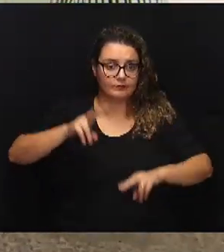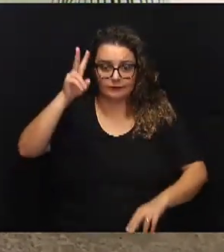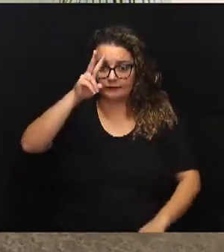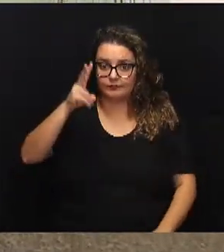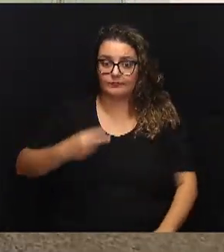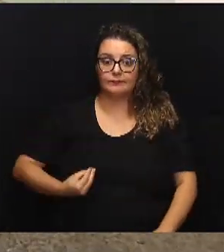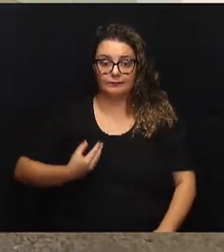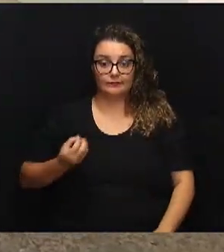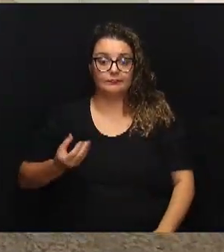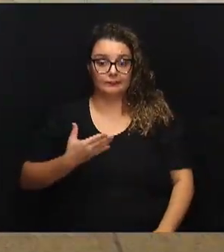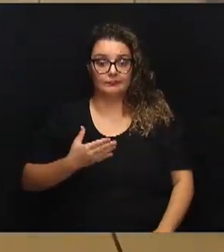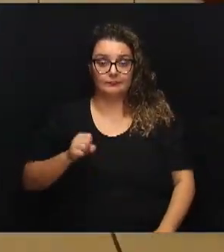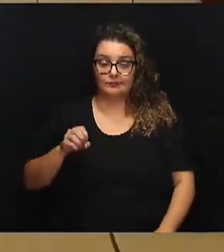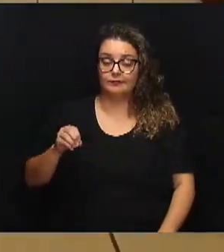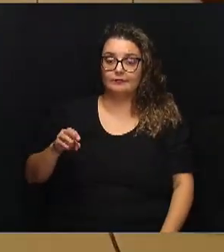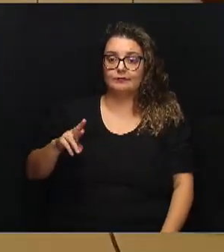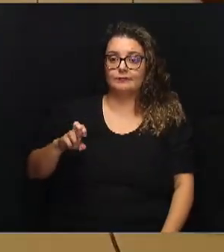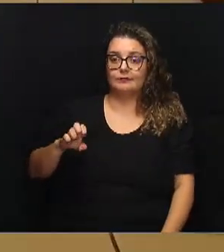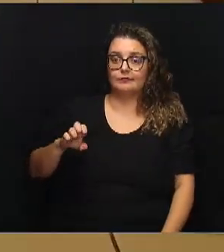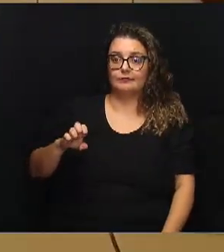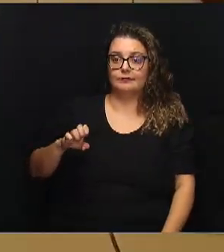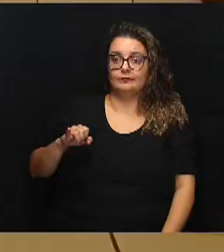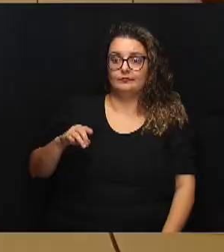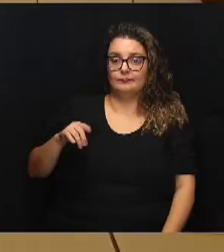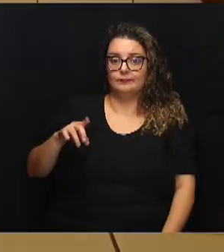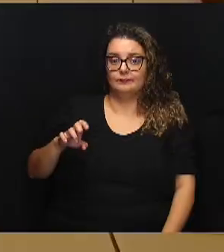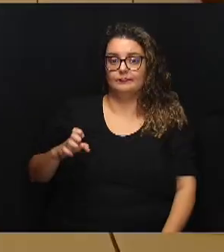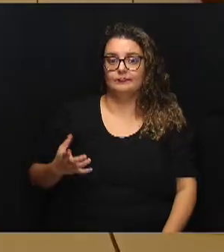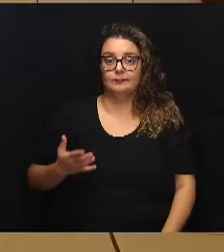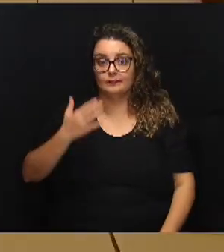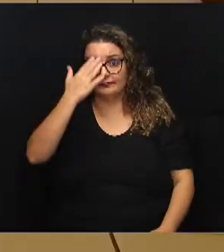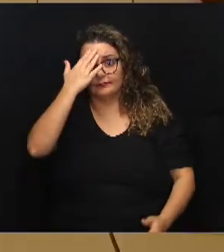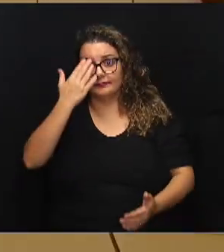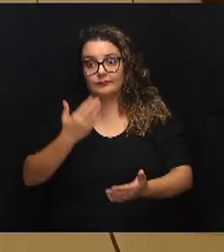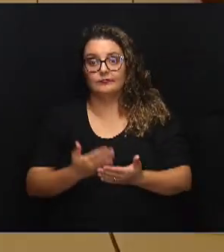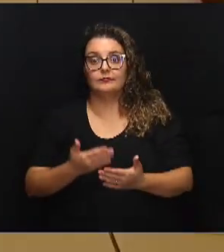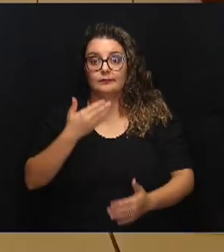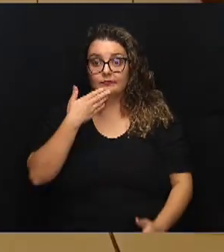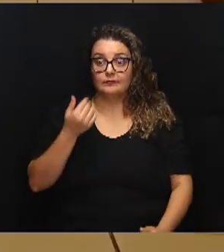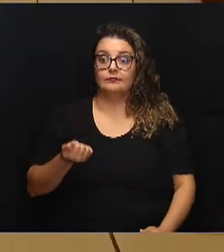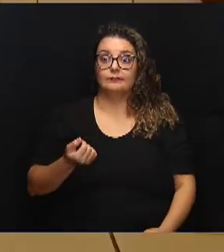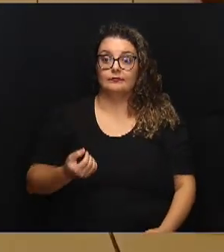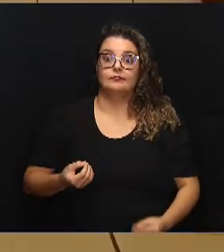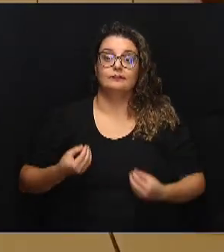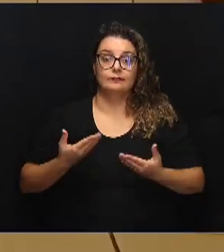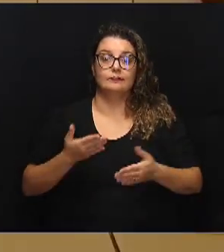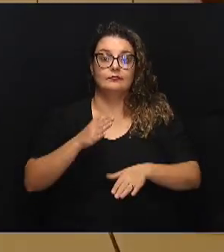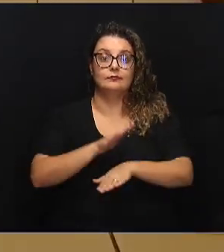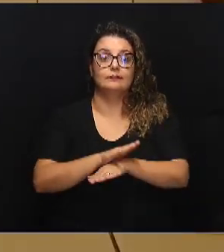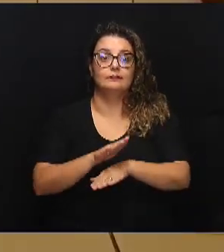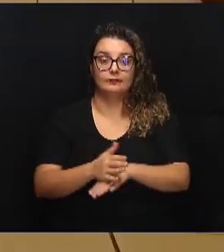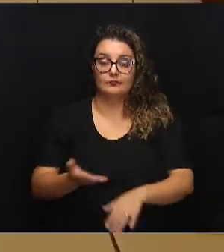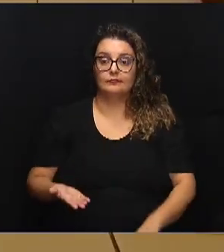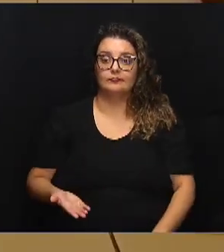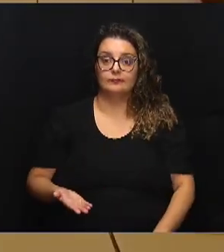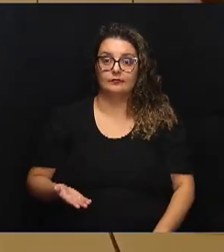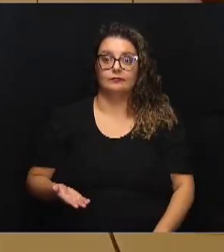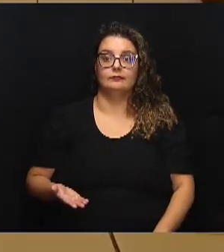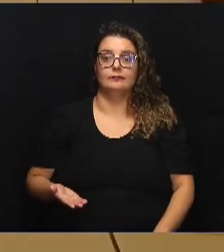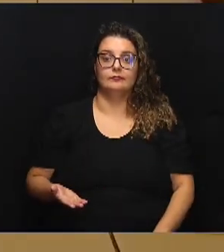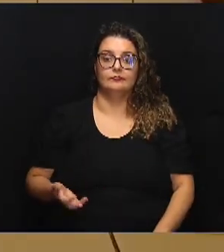sobriedade. Então, acredito que este é a melhor recompensa nossa. A maior recompensa